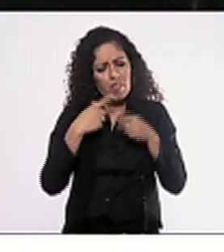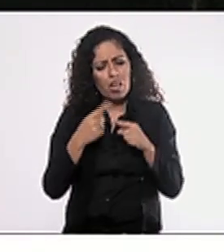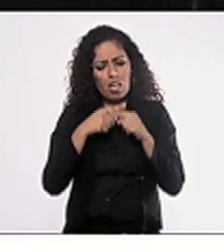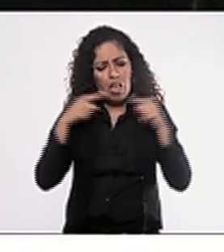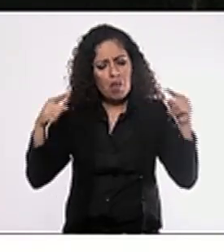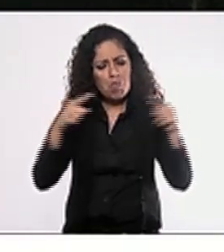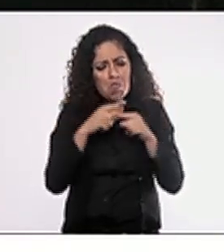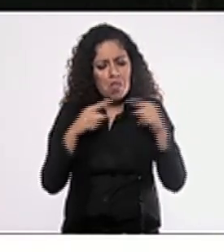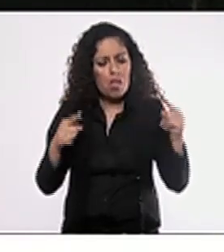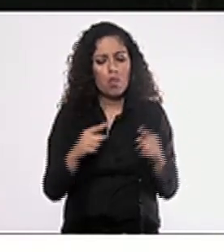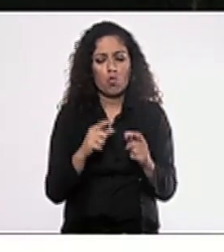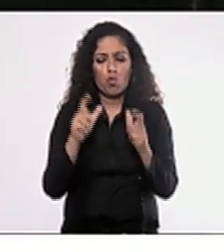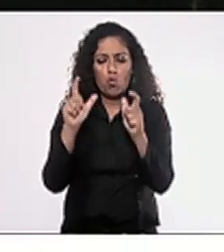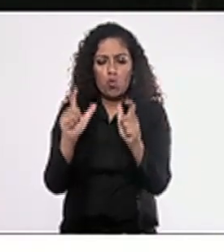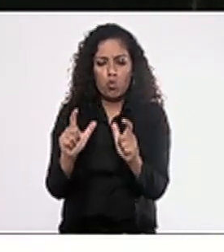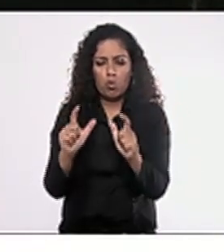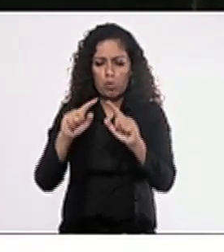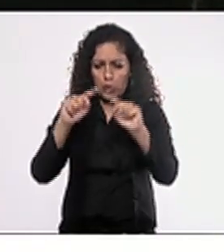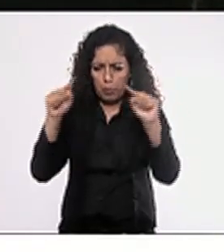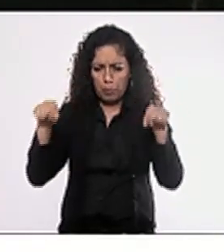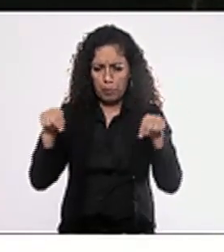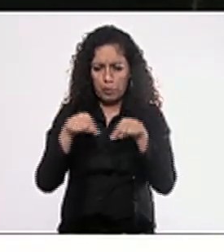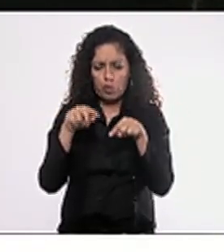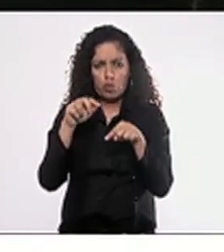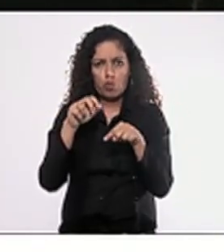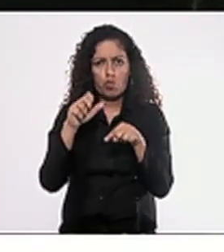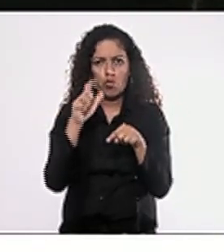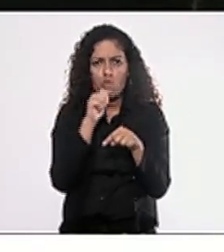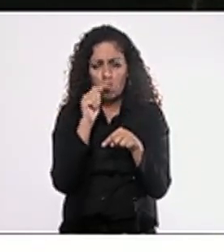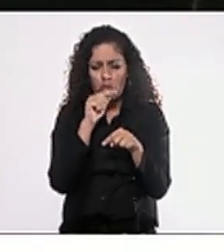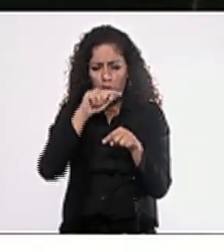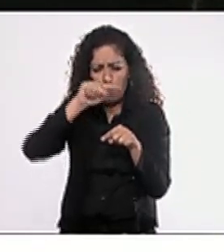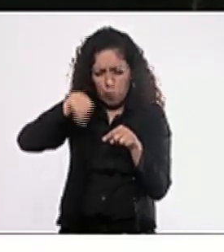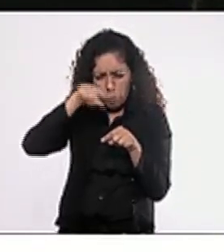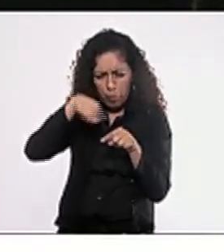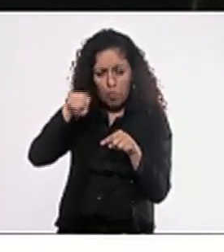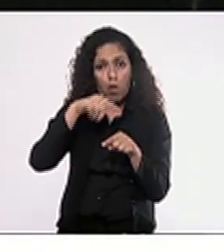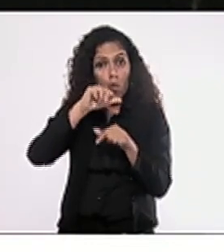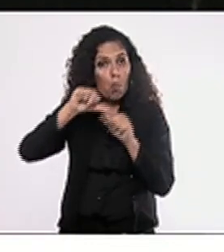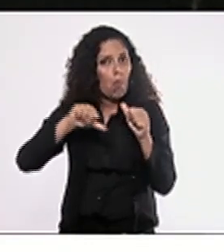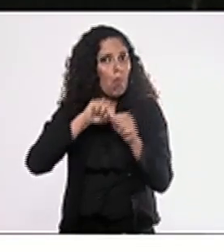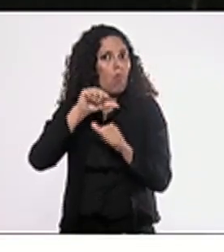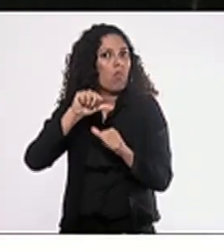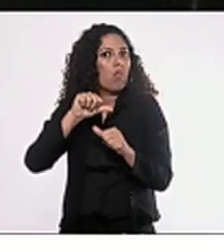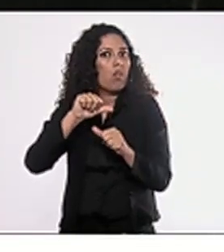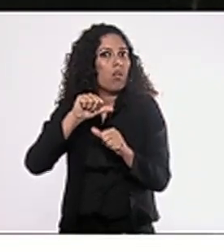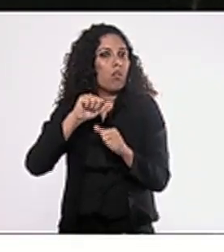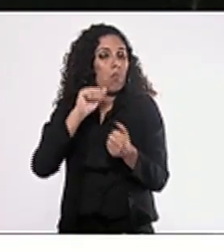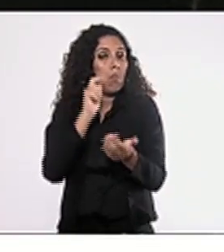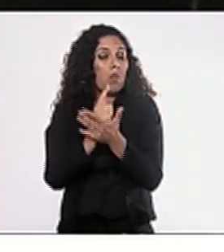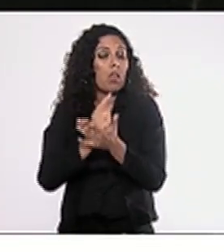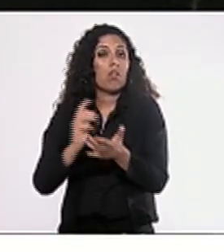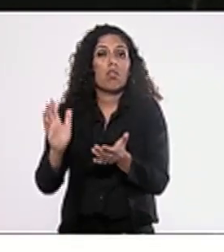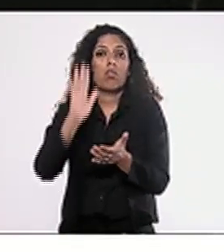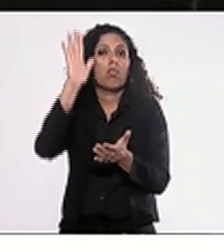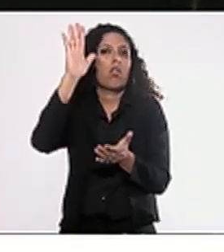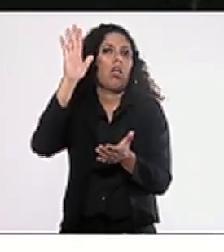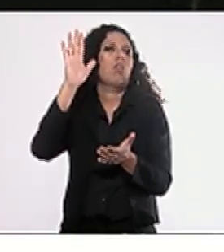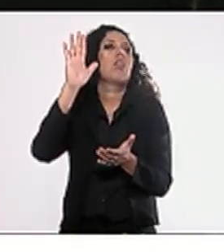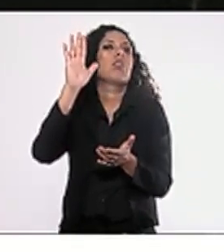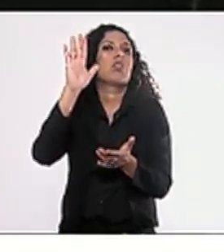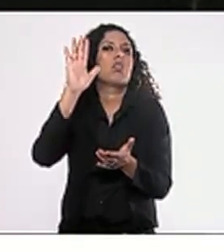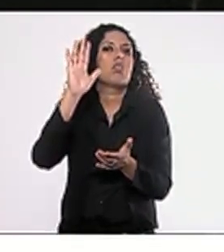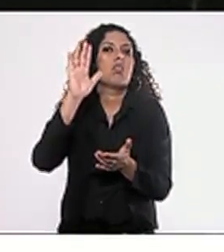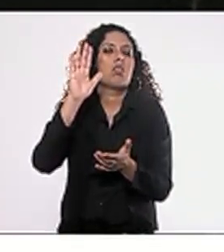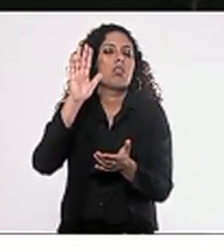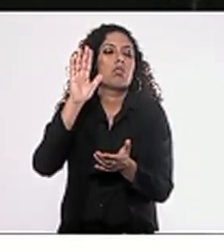reclamando que o hidrômetro está andando sozinho, por aí vai, e isso gera uma cobrança irregular na conta